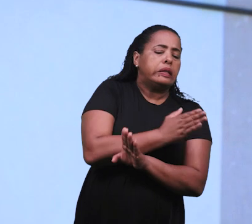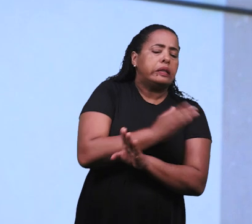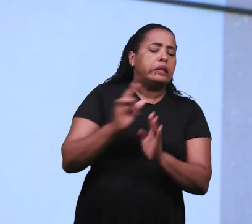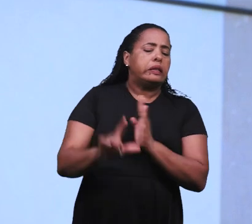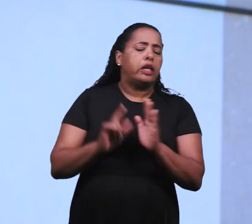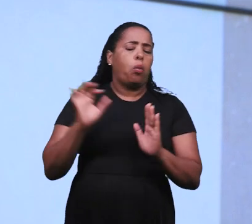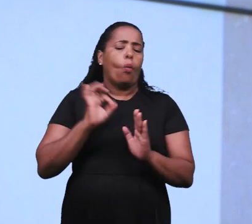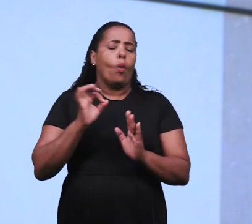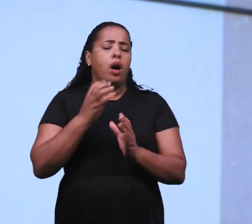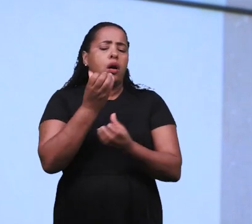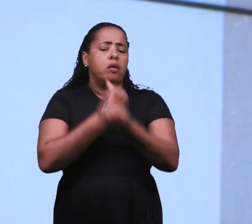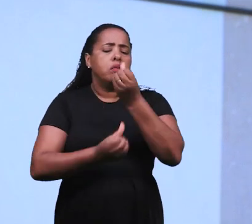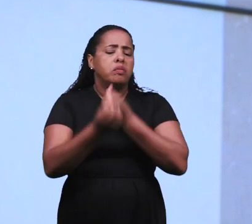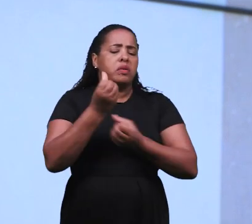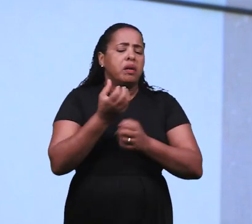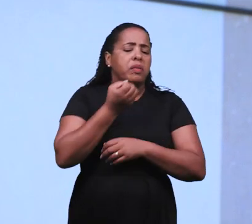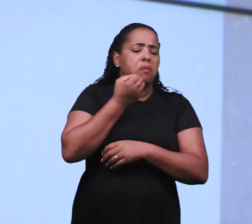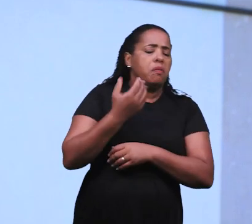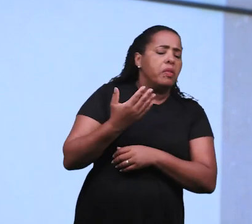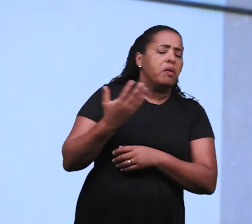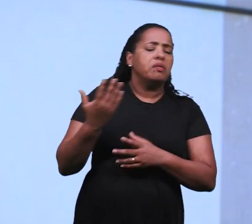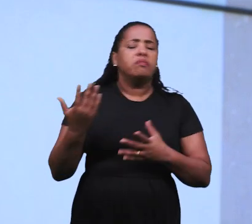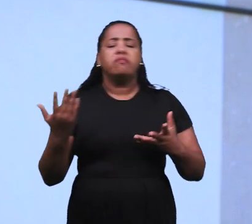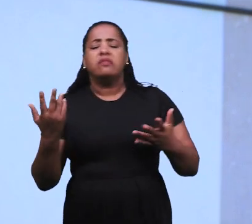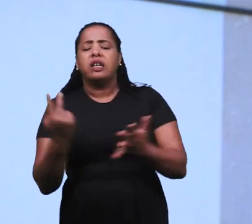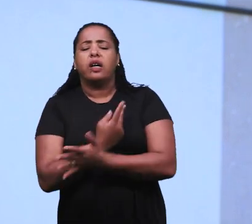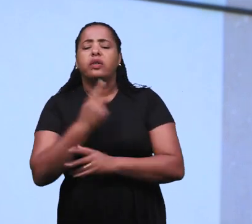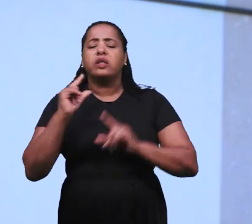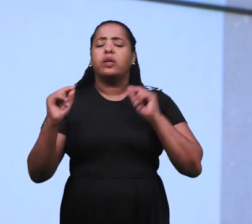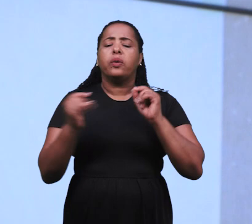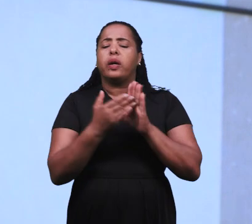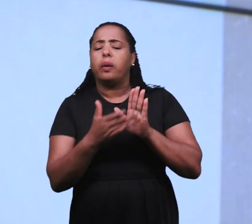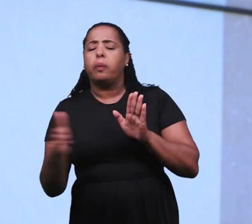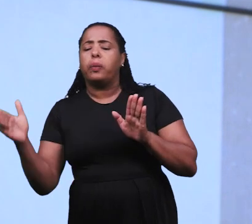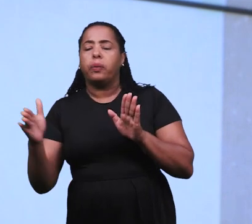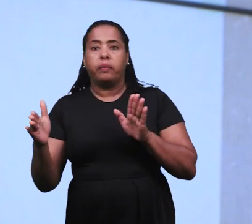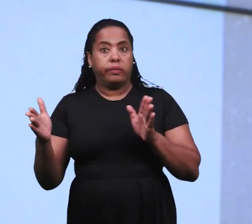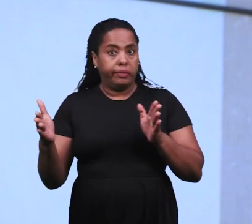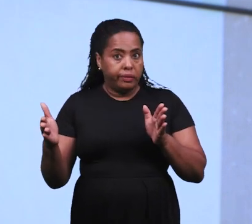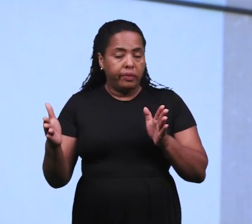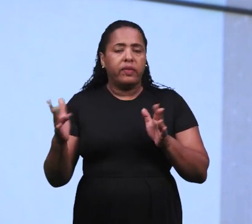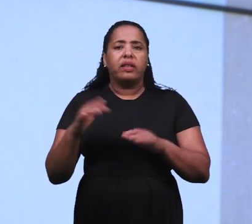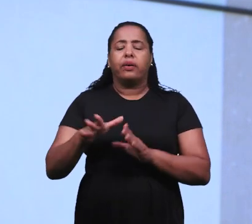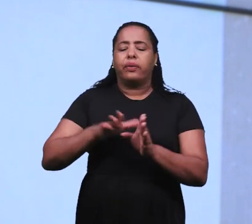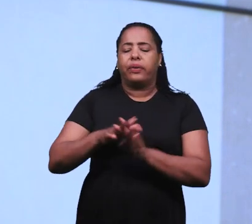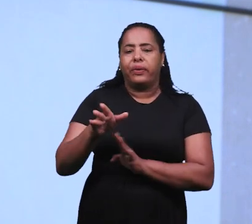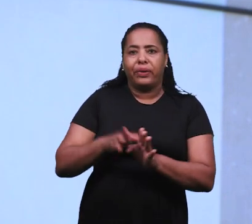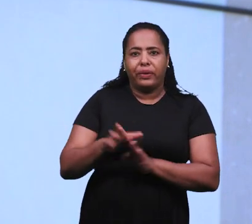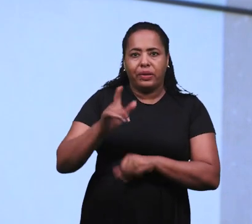semestre passado ele estava indo bem, o que aconteceu nesse caminho? Então, quando o conselho